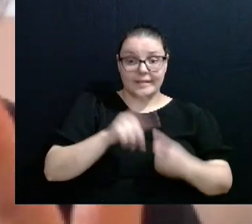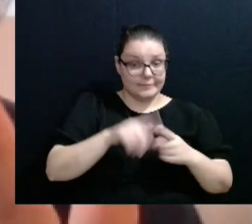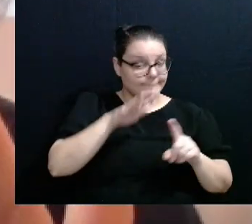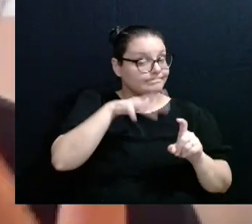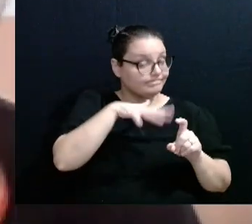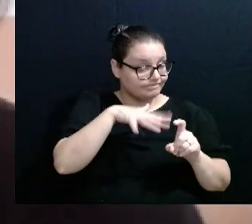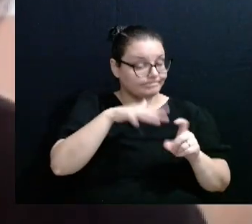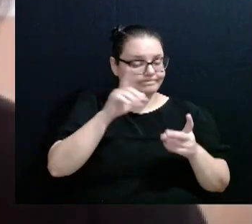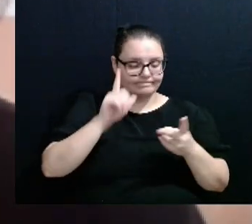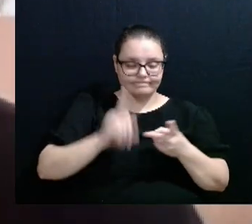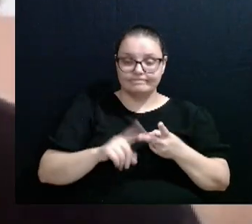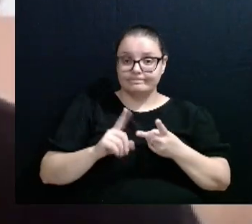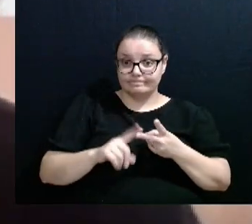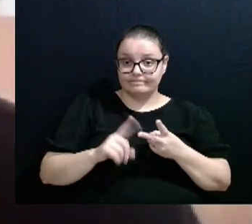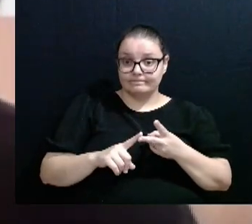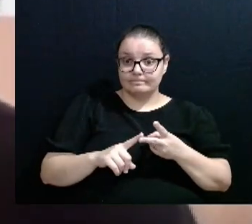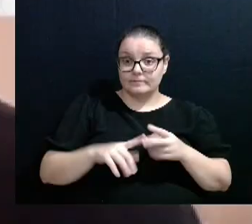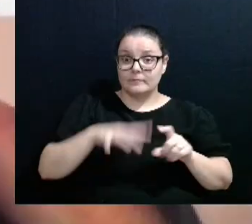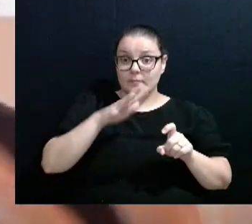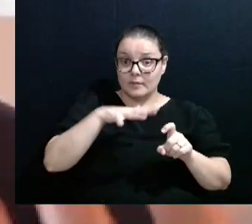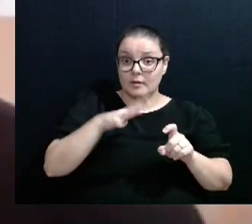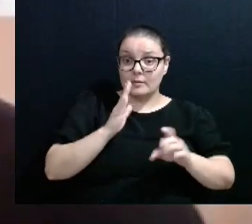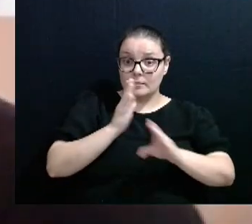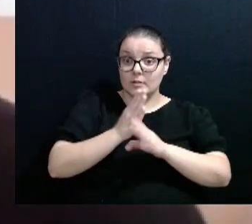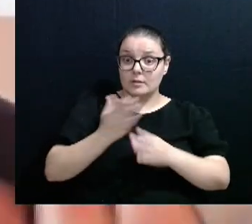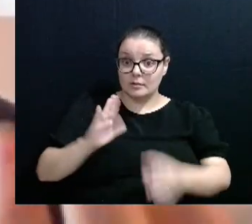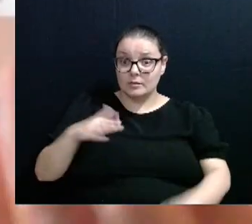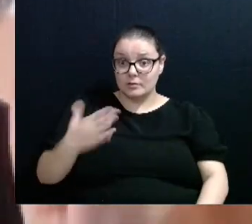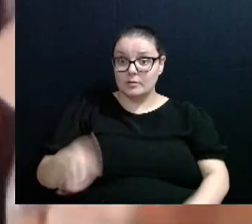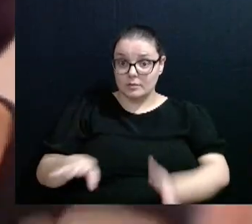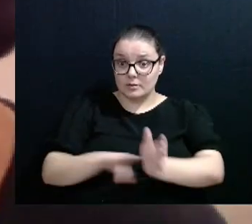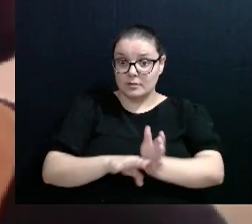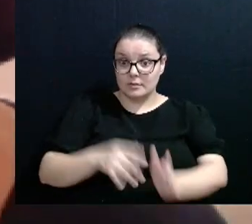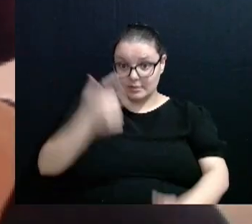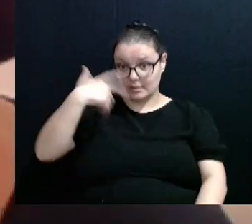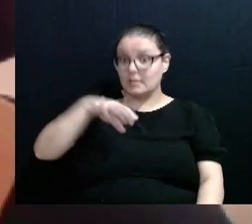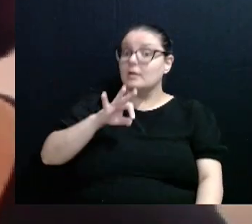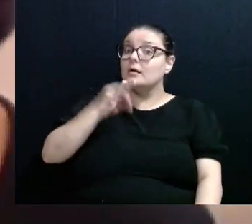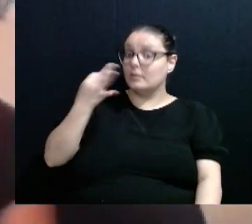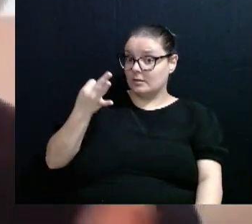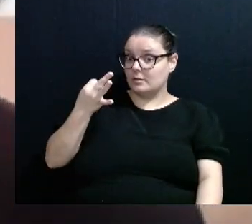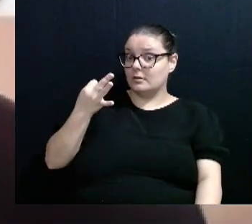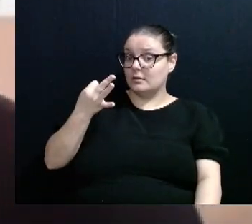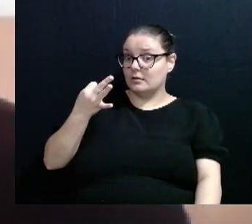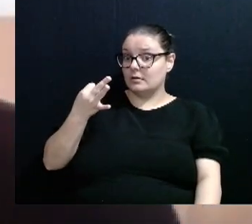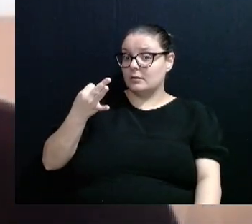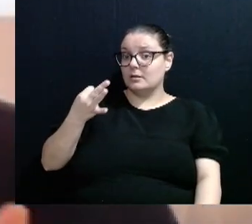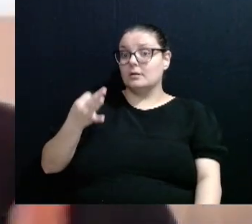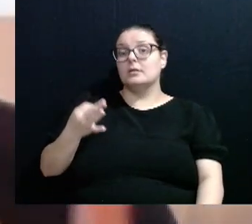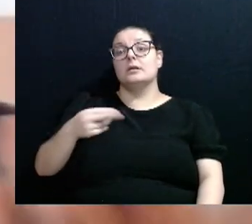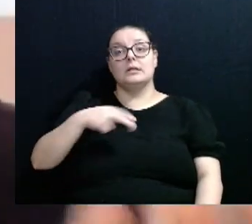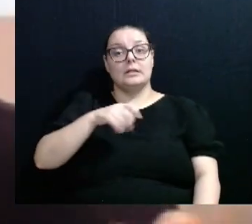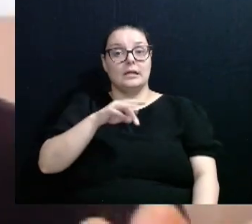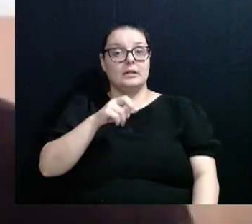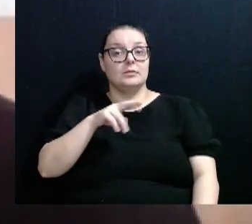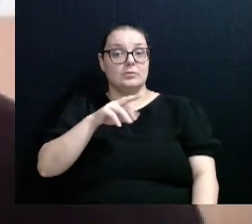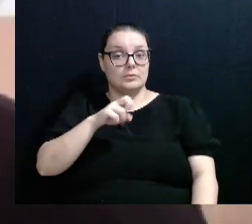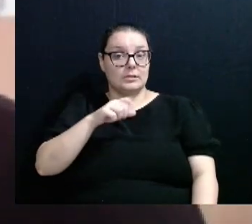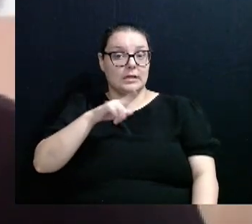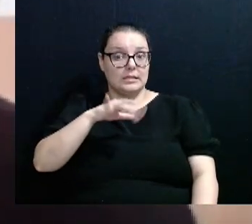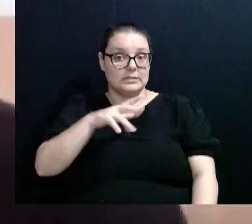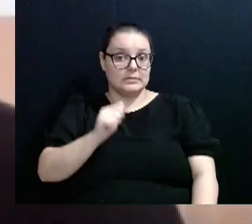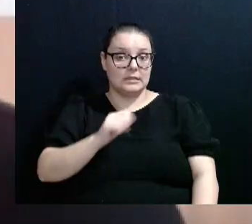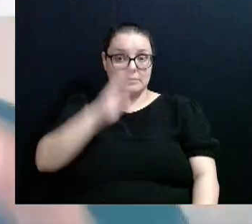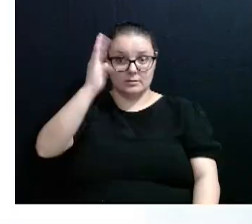Também, um mito que eu encontrei quando eu cheguei, porque eu sou francesa naturalizada no Brasil, então sou brasileira há quase